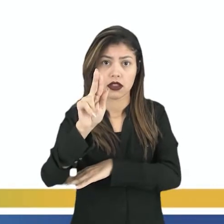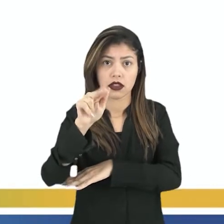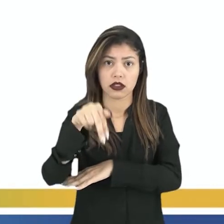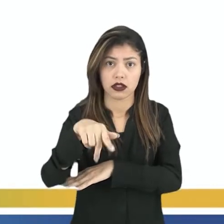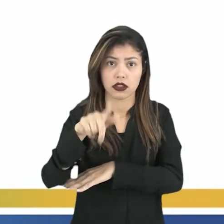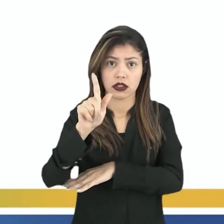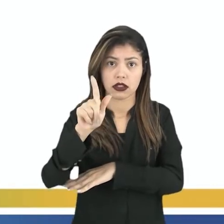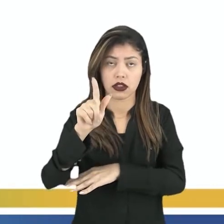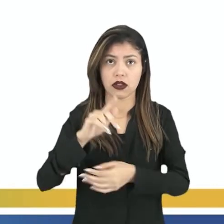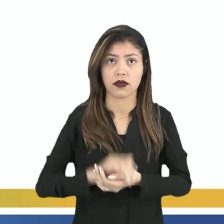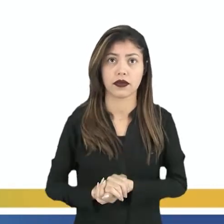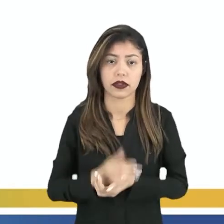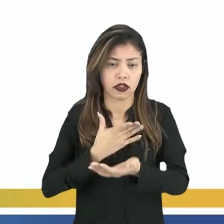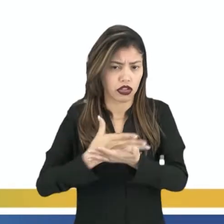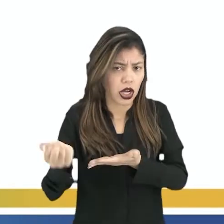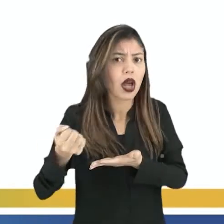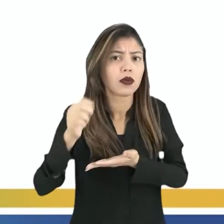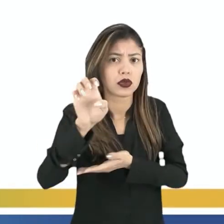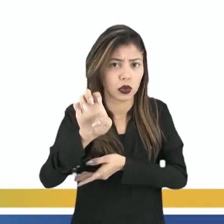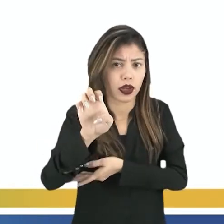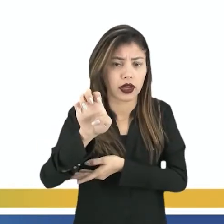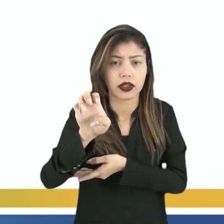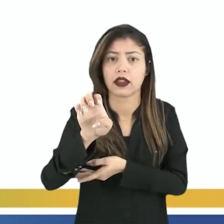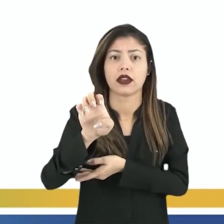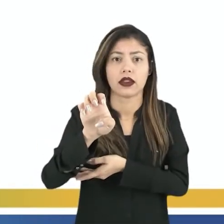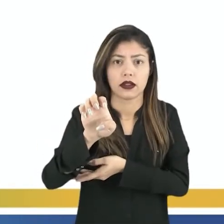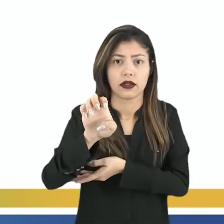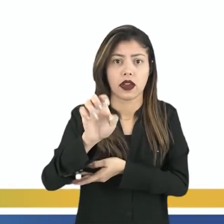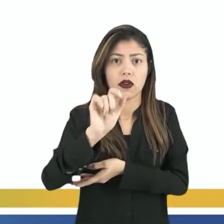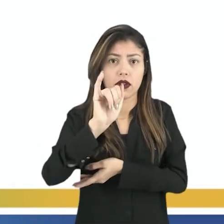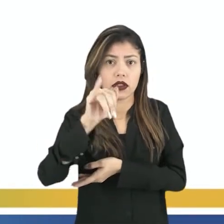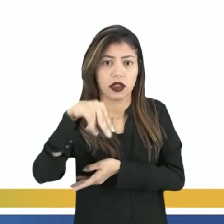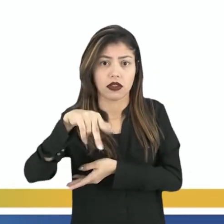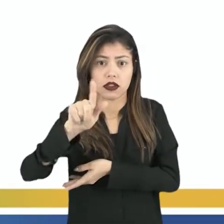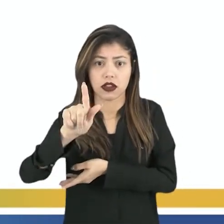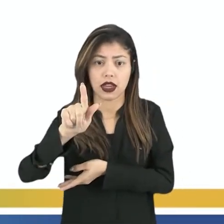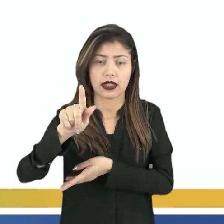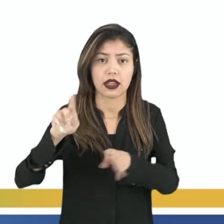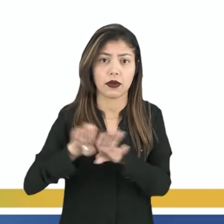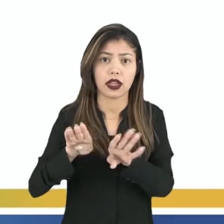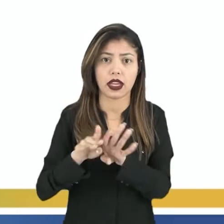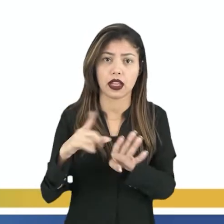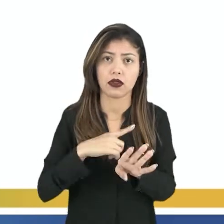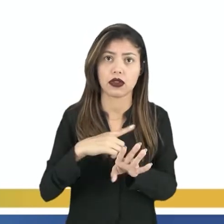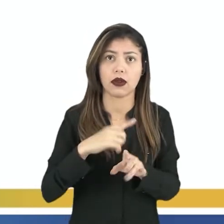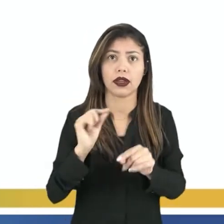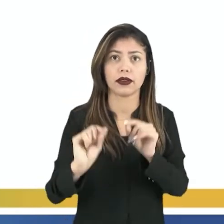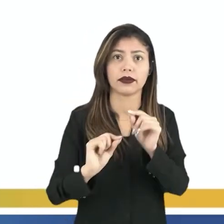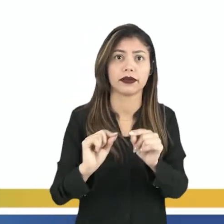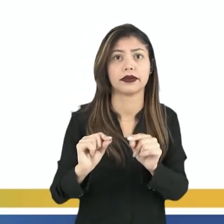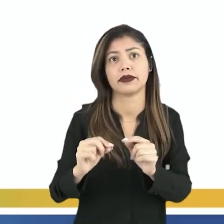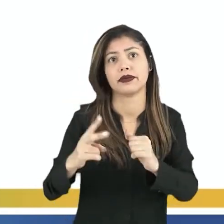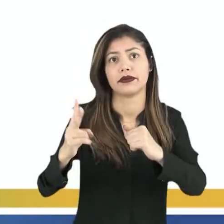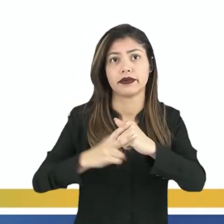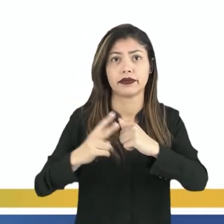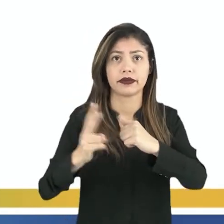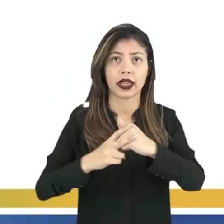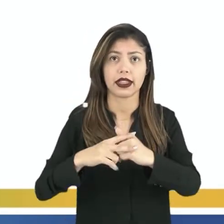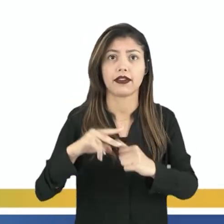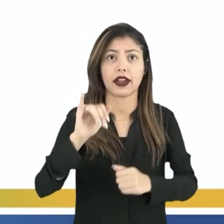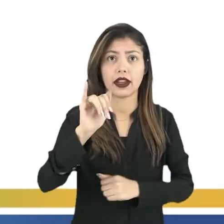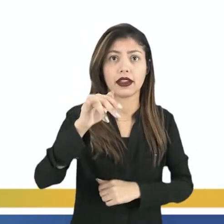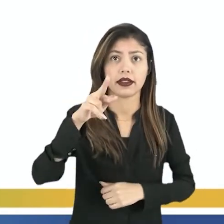em "é", nós tiramos o "é" para poder acrescentar o ing no final. Por exemplo, o verbo ride, que